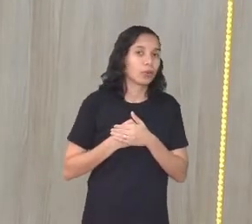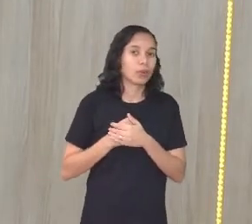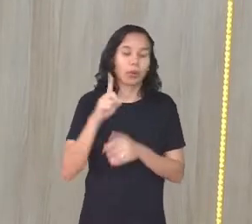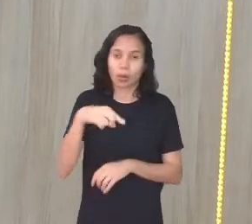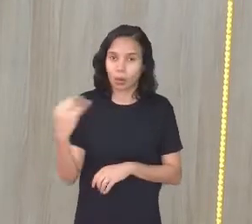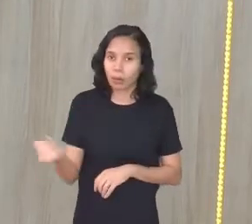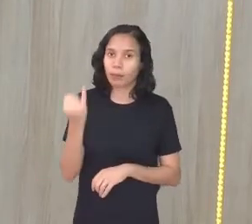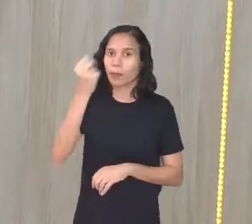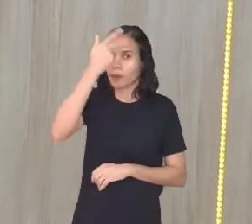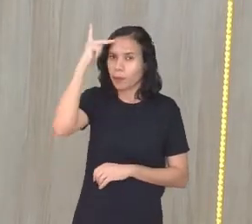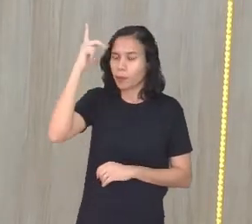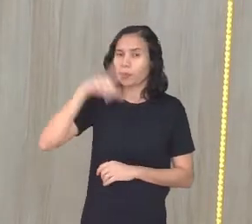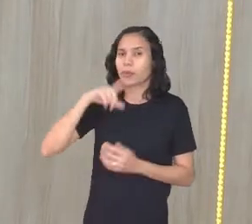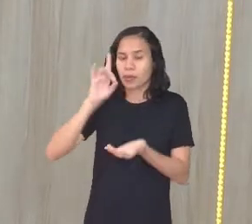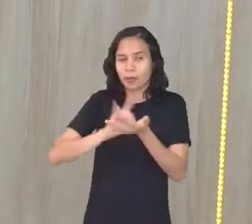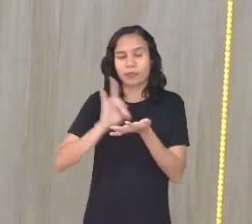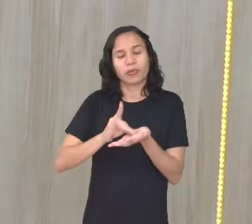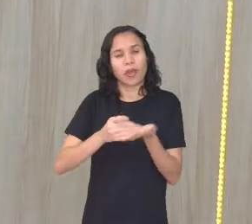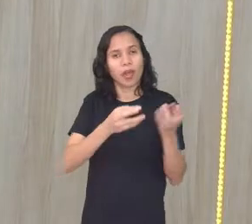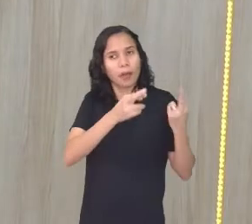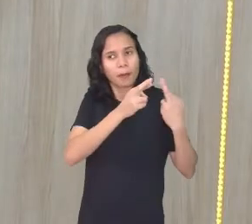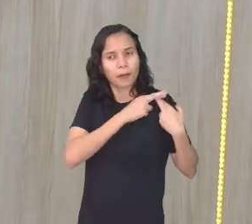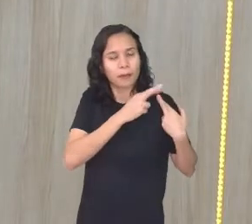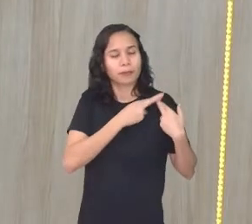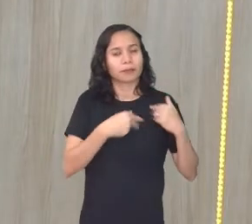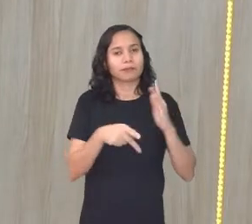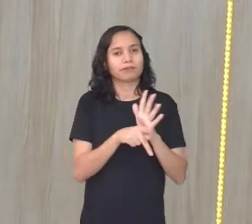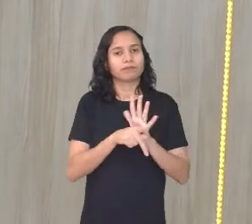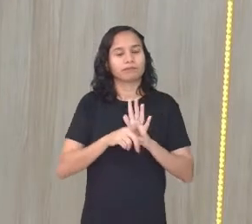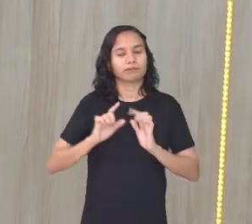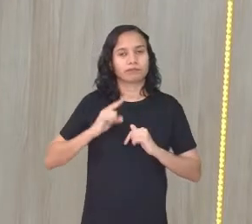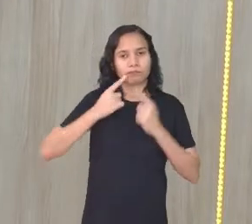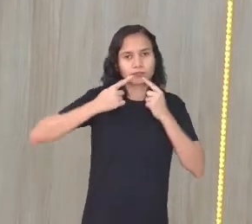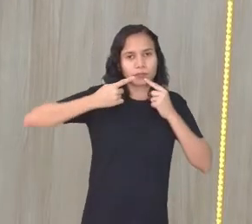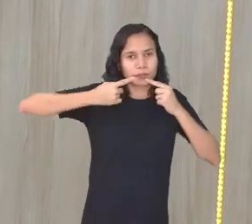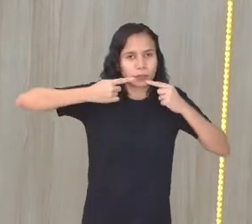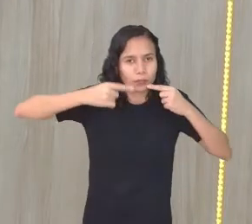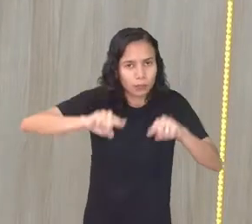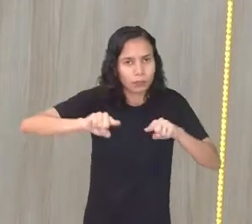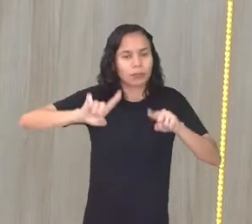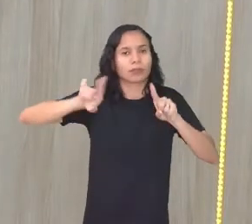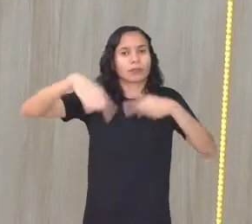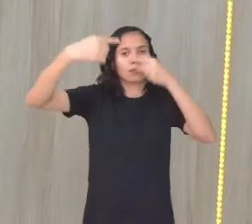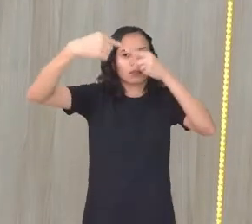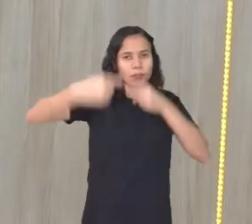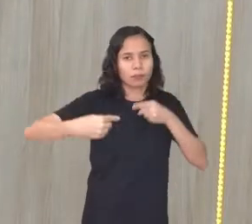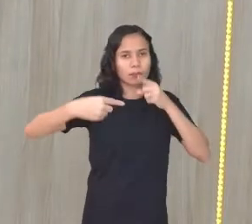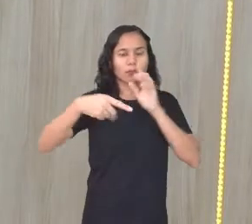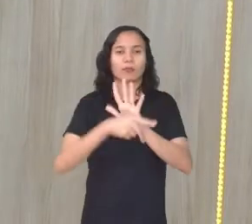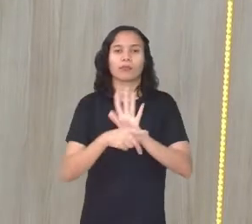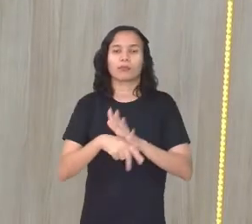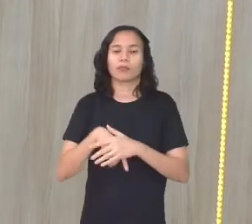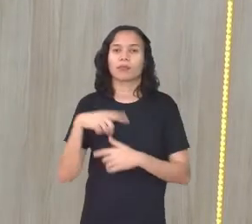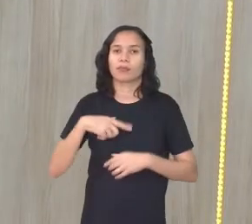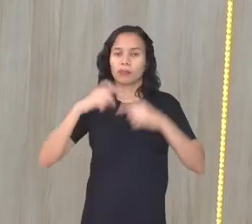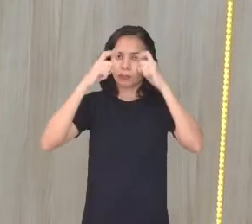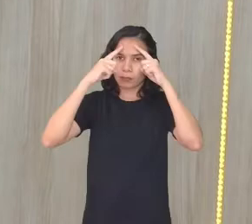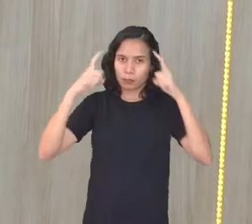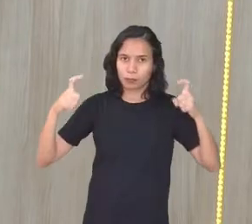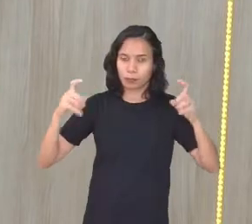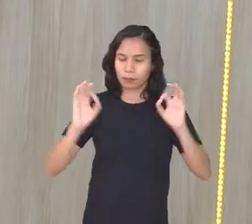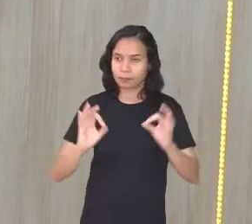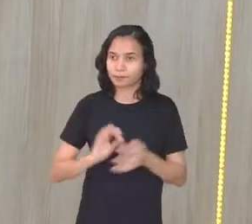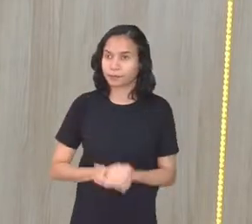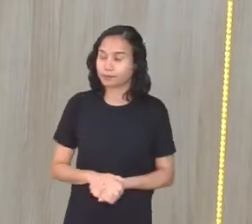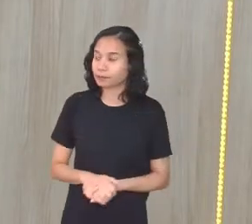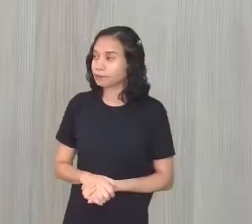você traga para si essa responsabilidade de denúncia, de combater a violência contra a mulher. Ô,